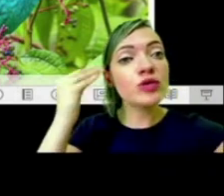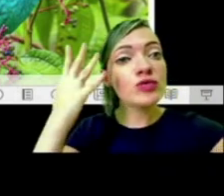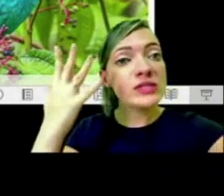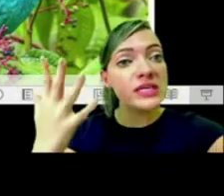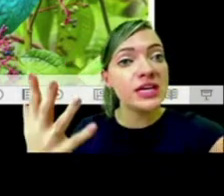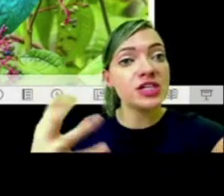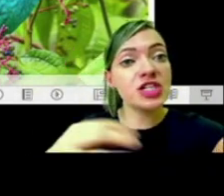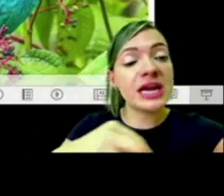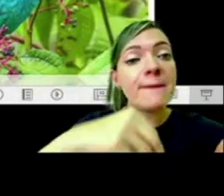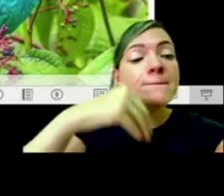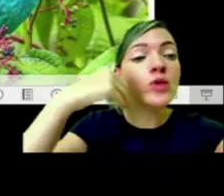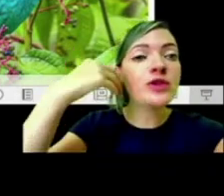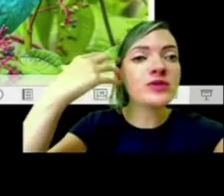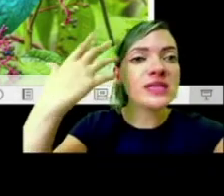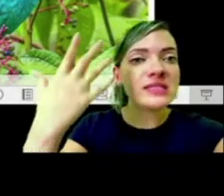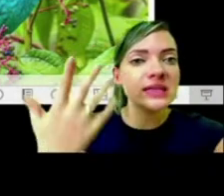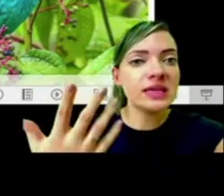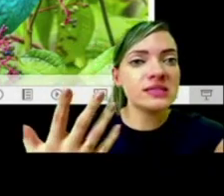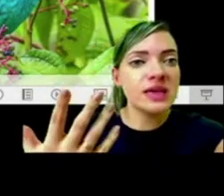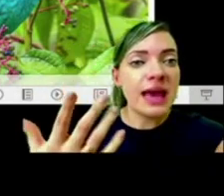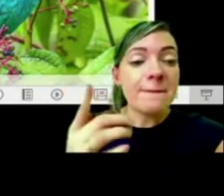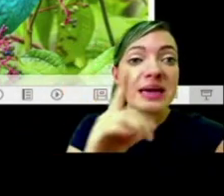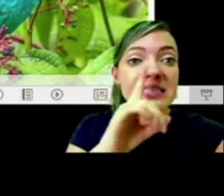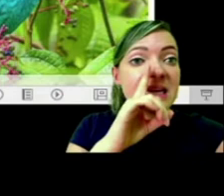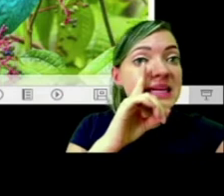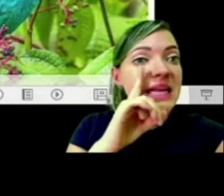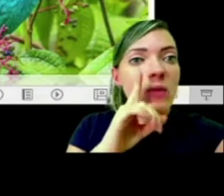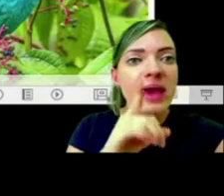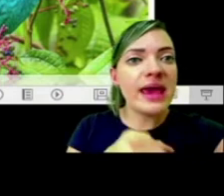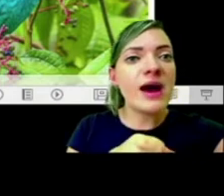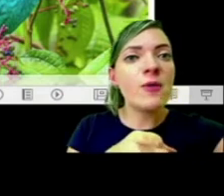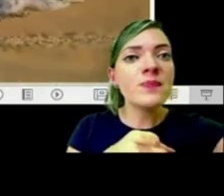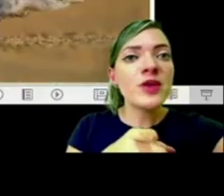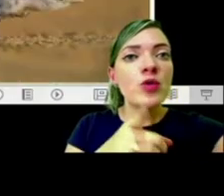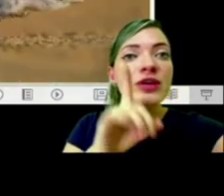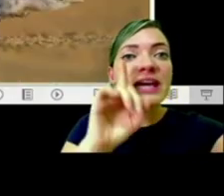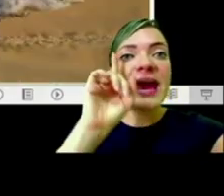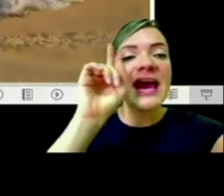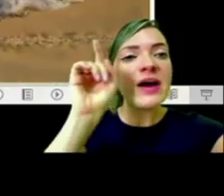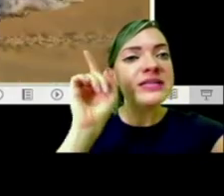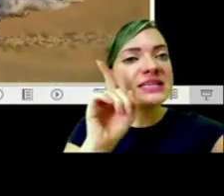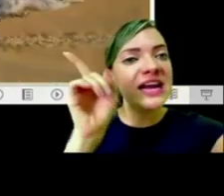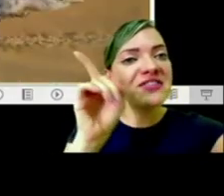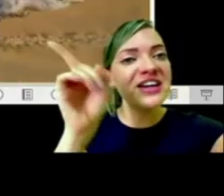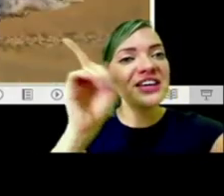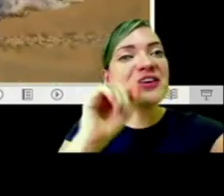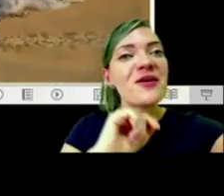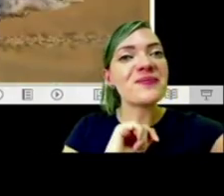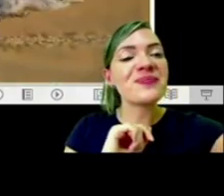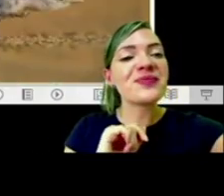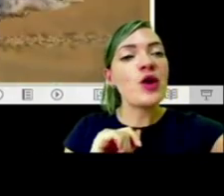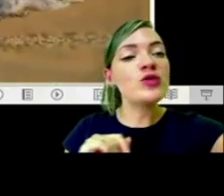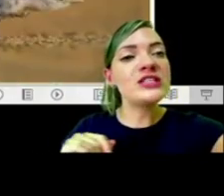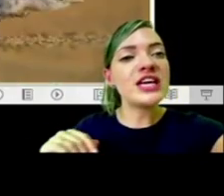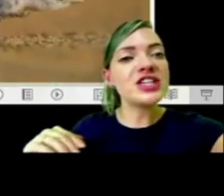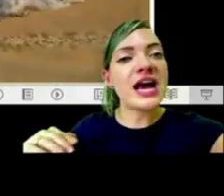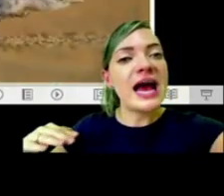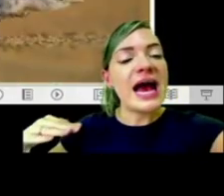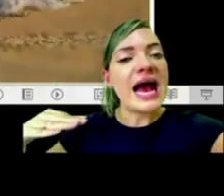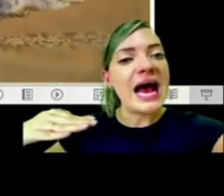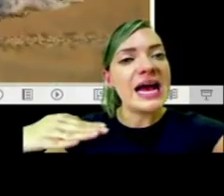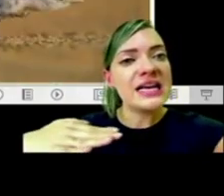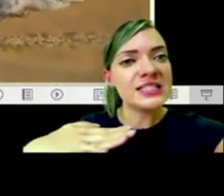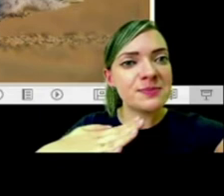se reproduzir, de gerar muitos descendentes, mas ele não é real. O que é real é esse gráfico aqui, ó. Ou